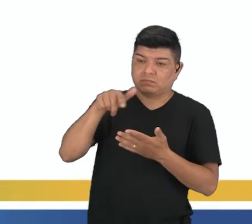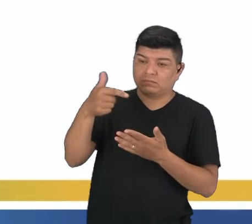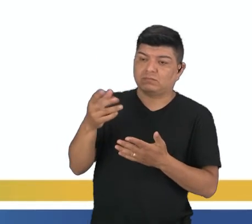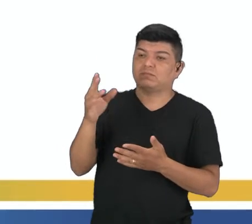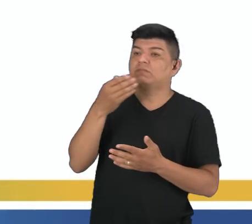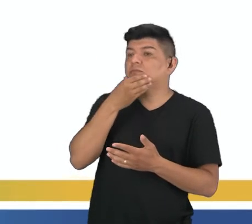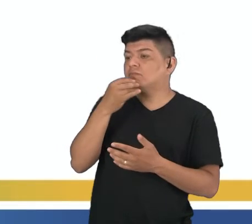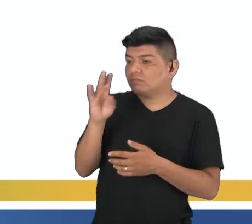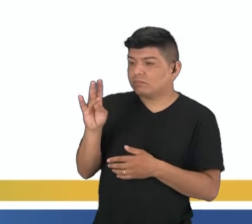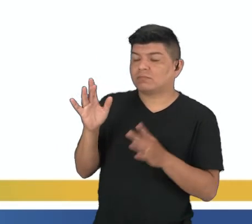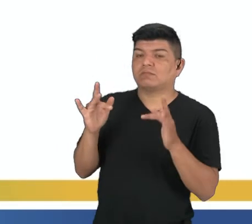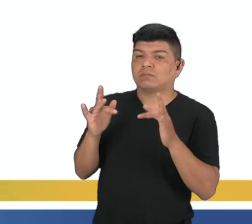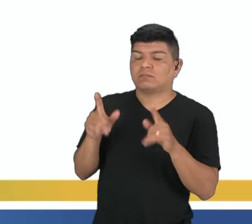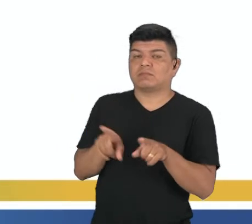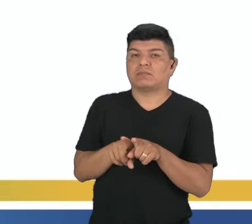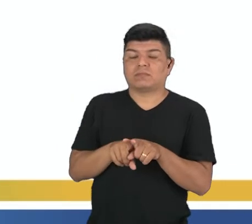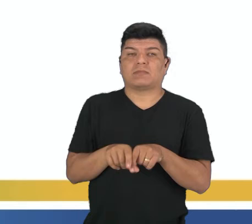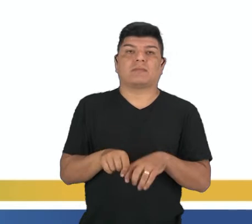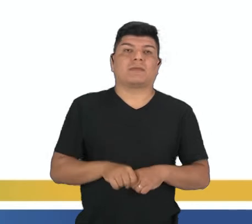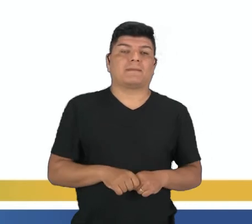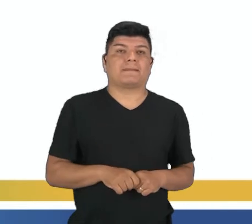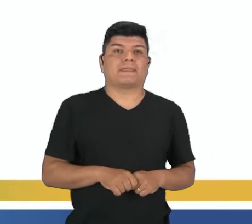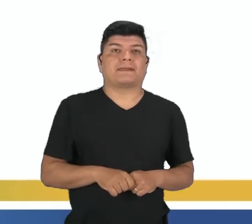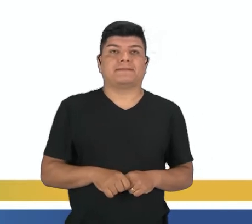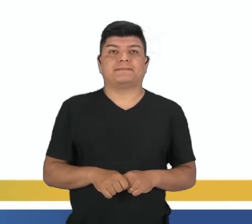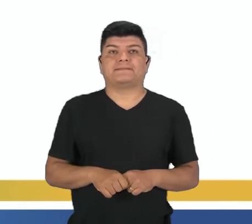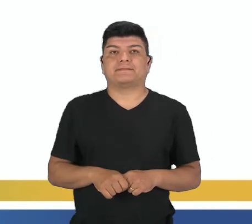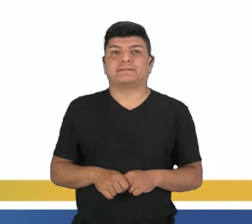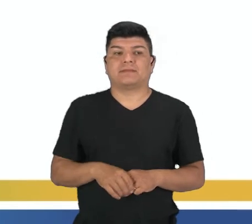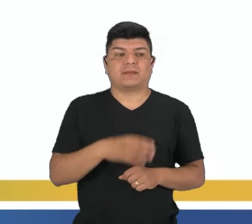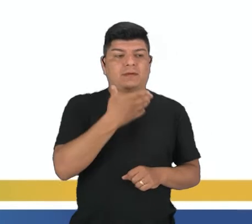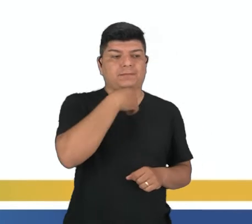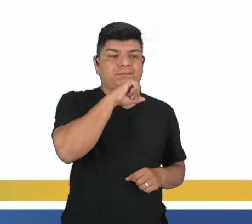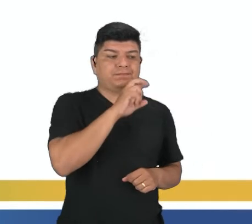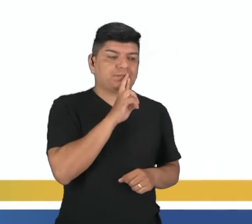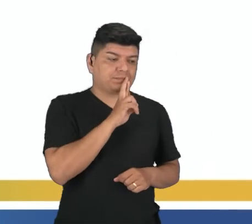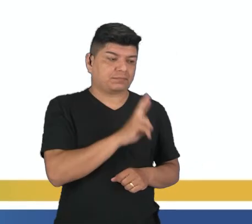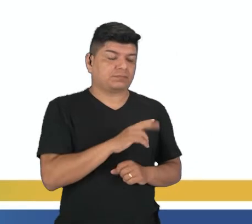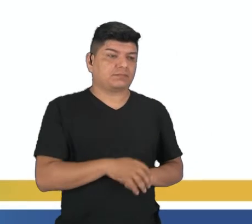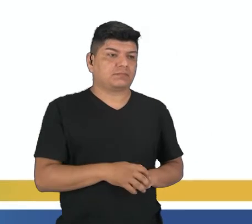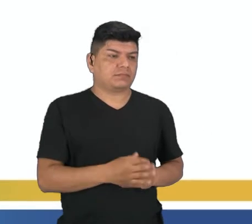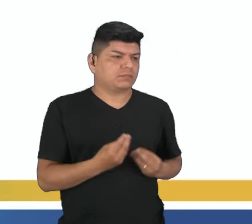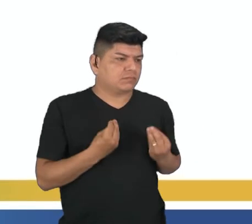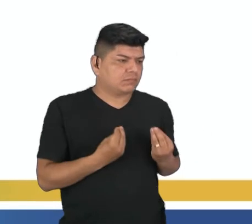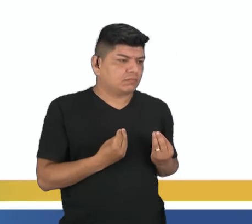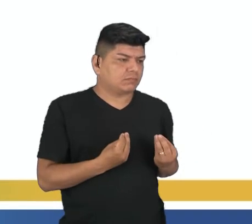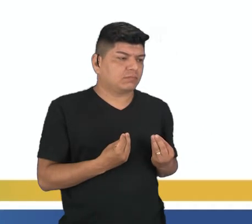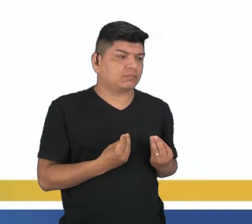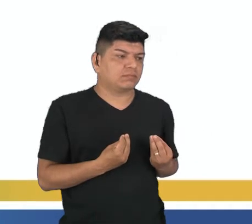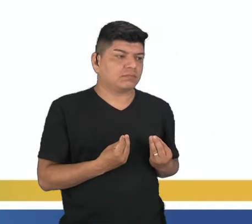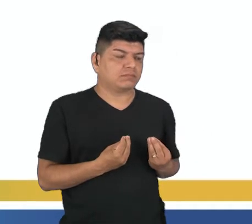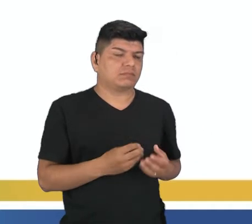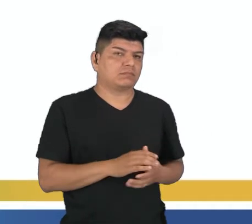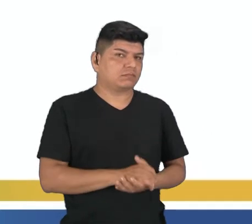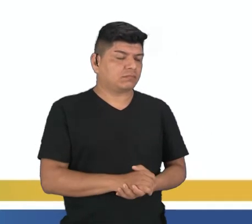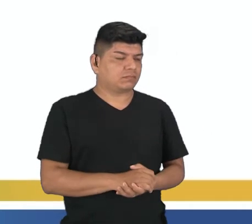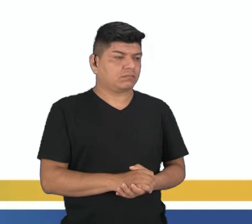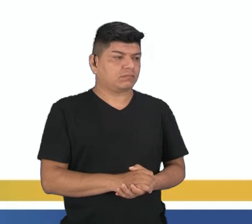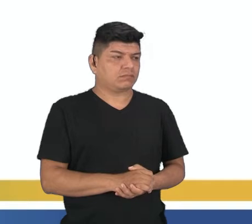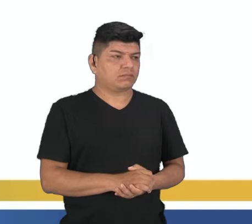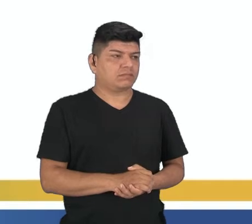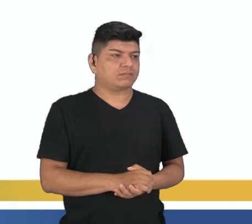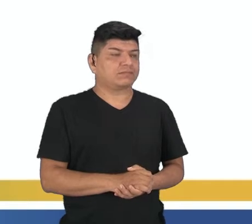noivos, né? Outros namorados, enfim, né? E aí o pai diz ali no último, como? Van venir